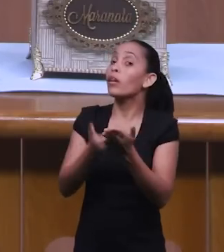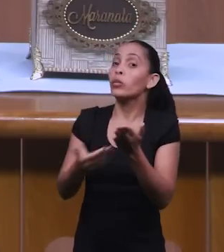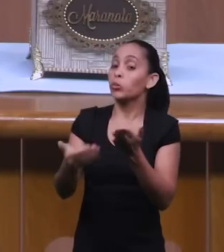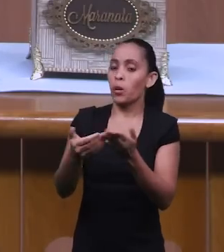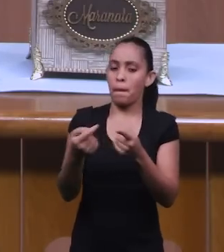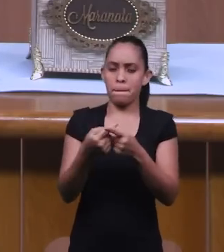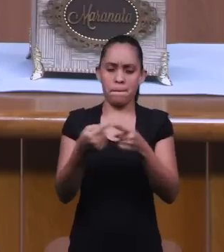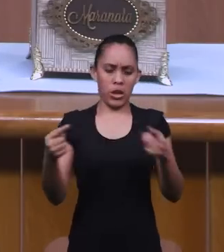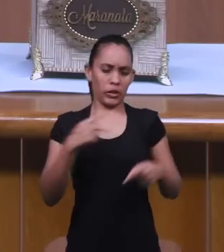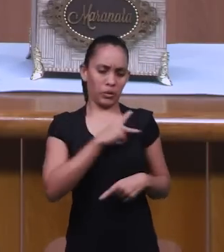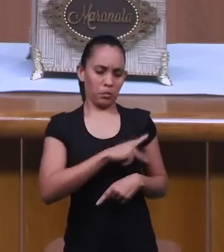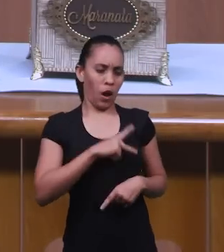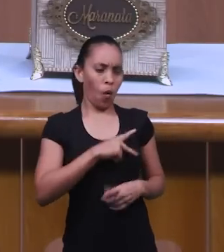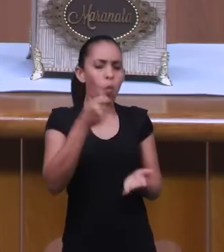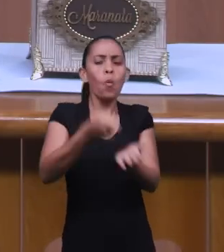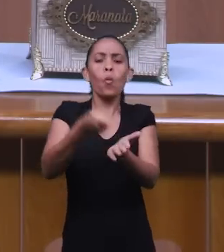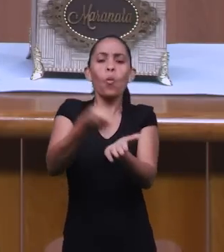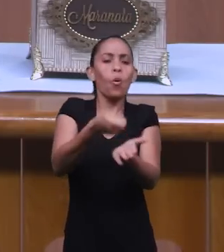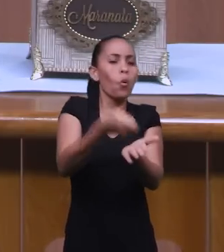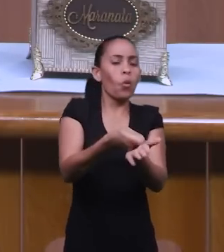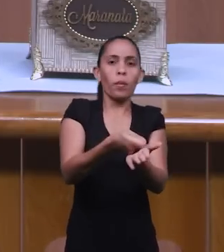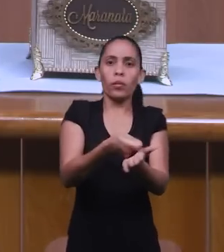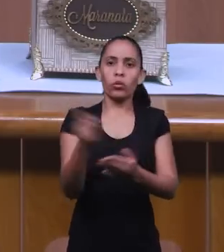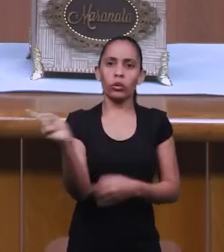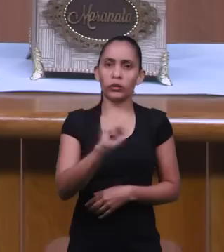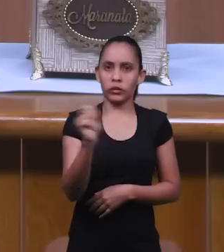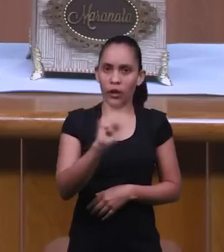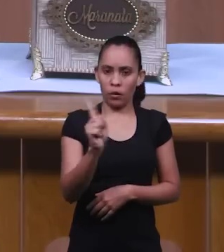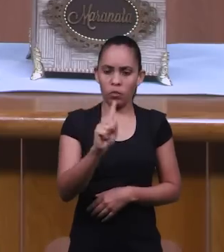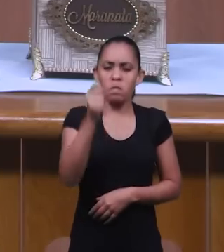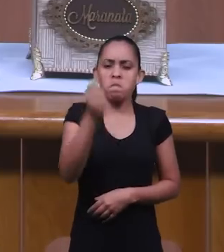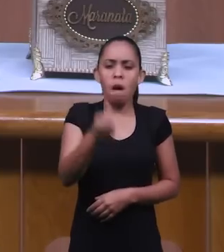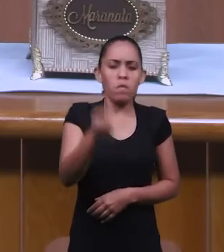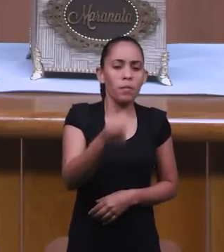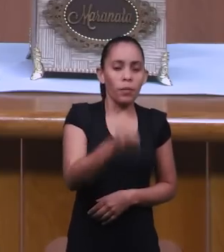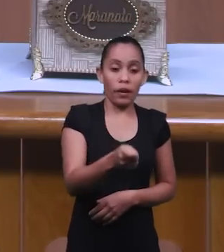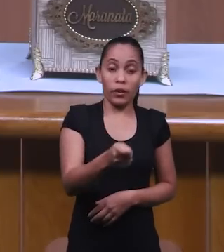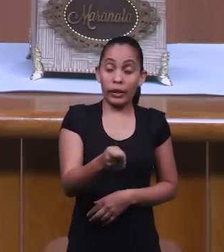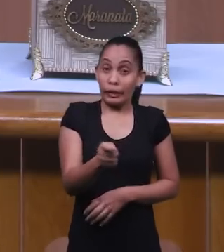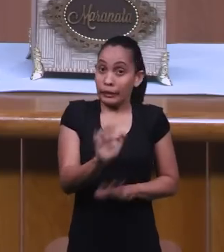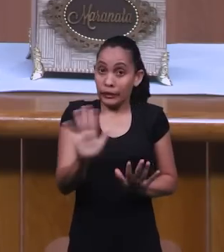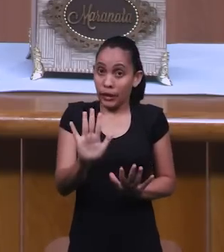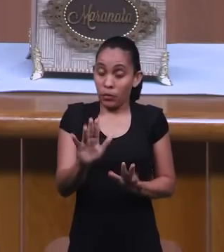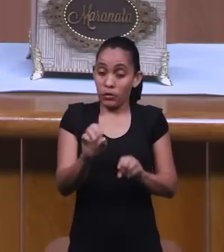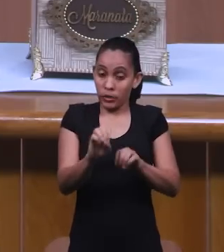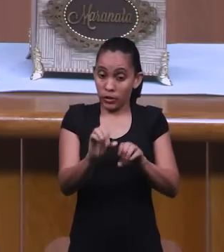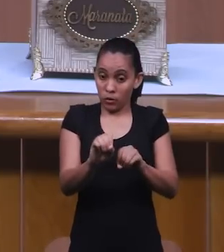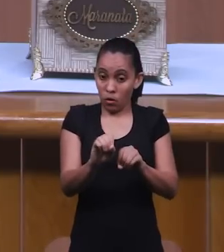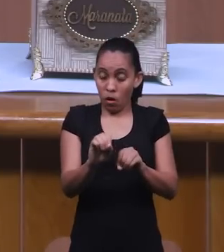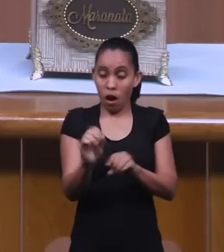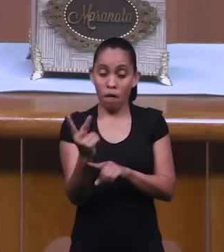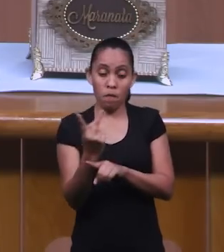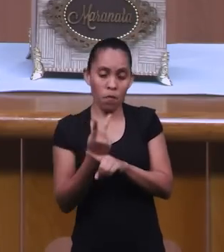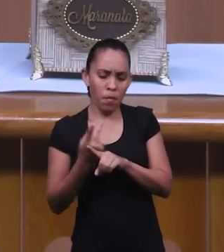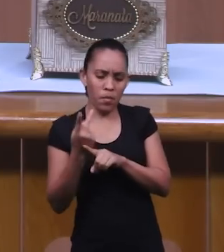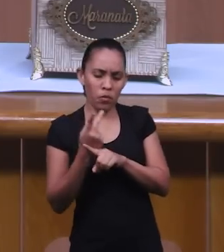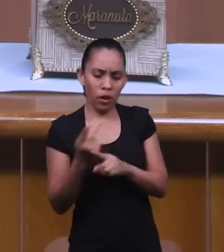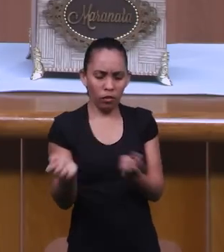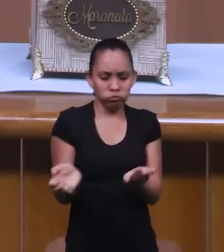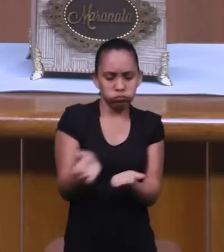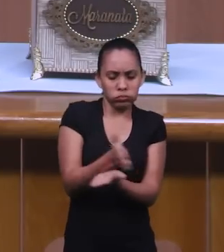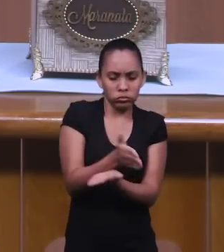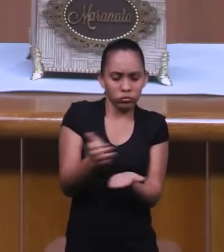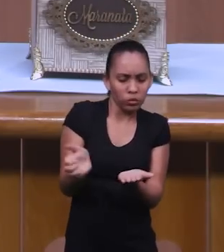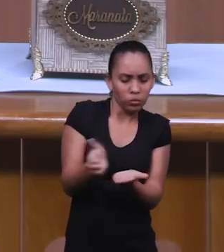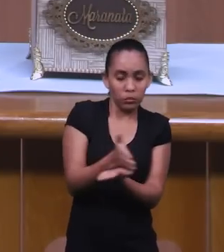não cobrou isso de ninguém. Ele só disse algumas coisas que eu vou procurar aqui. Em